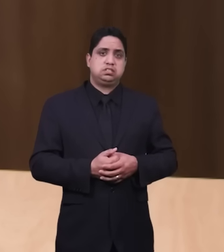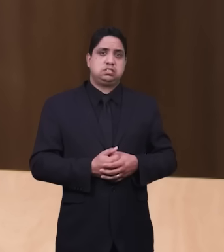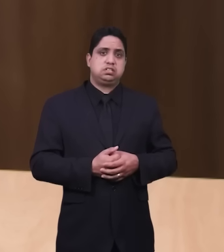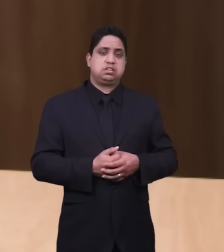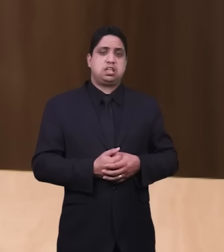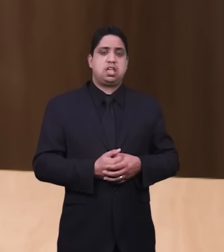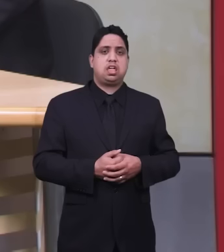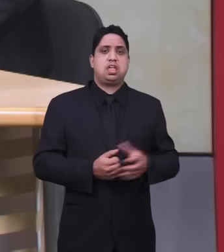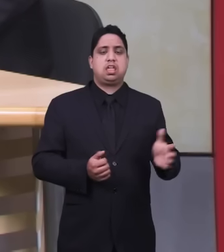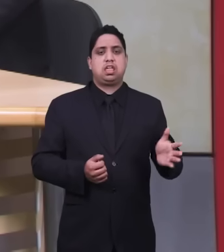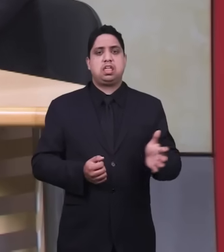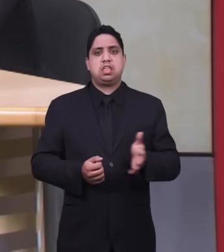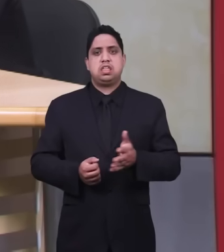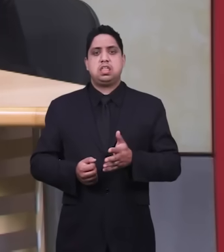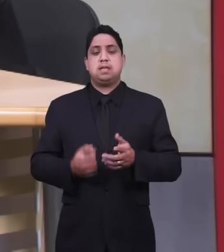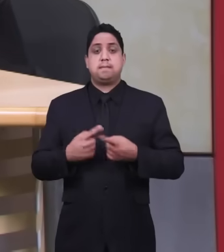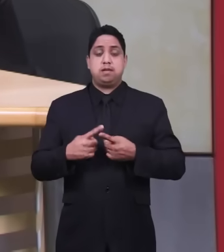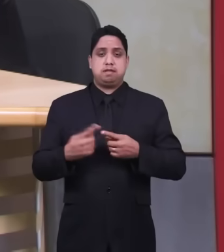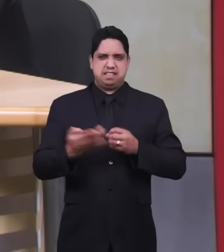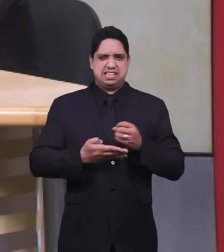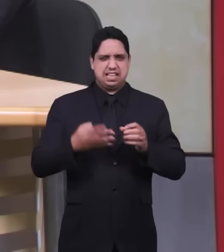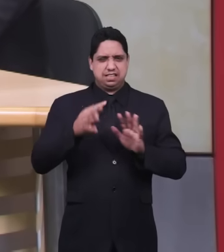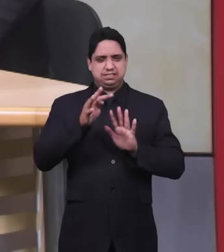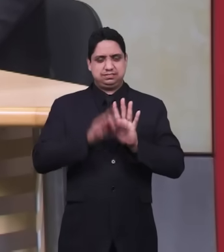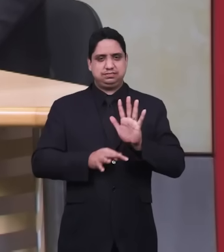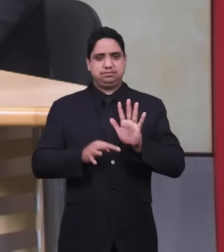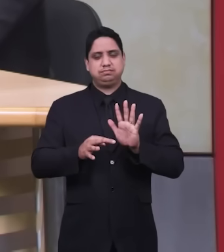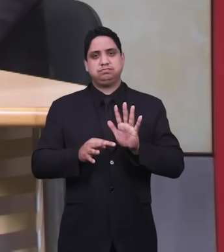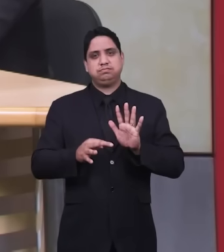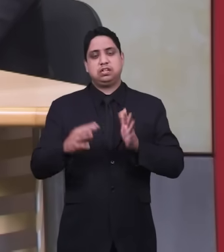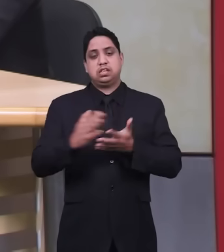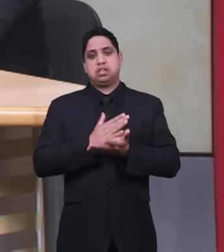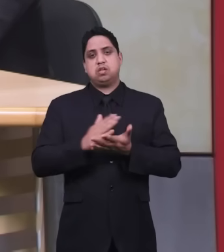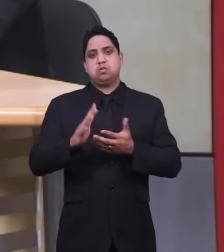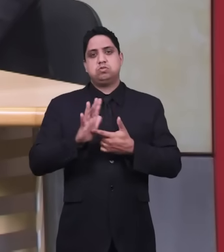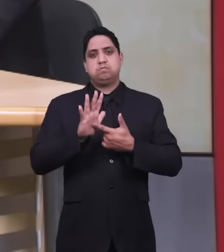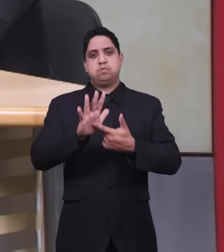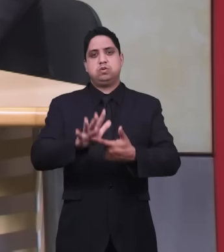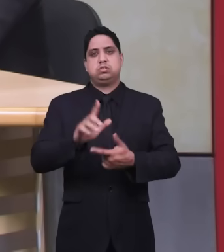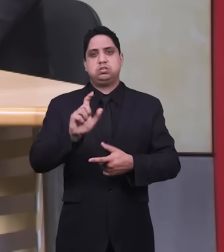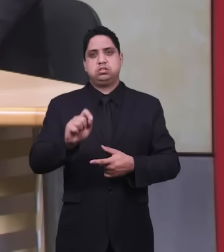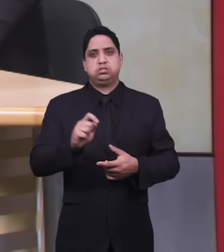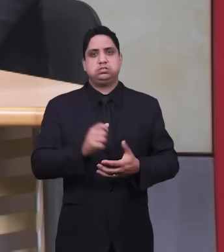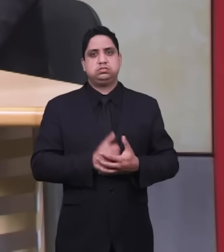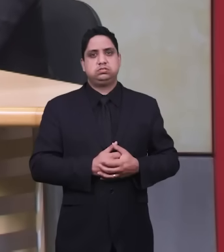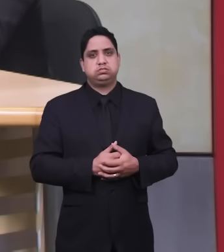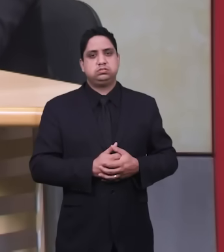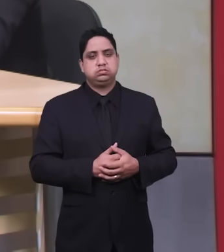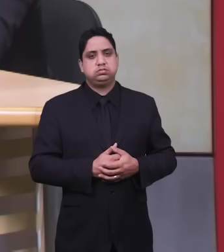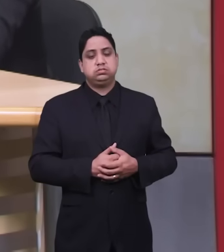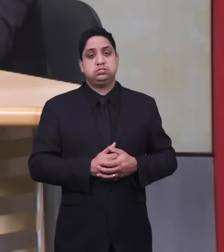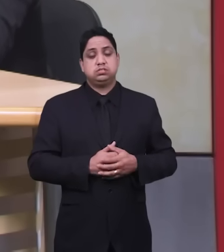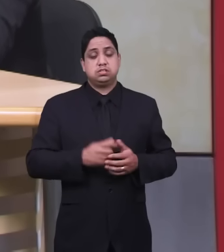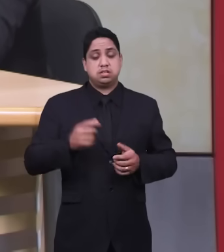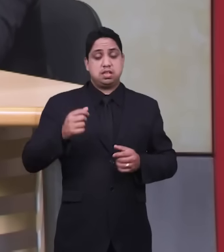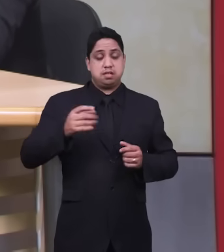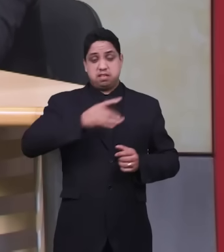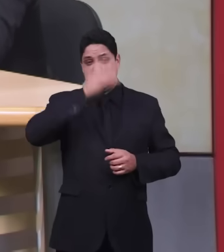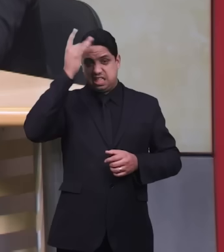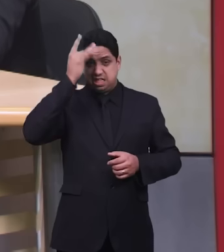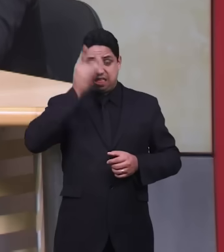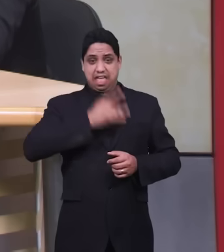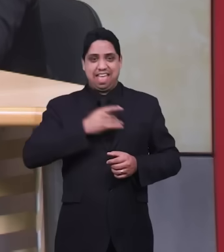E uma coisa interessante, Amadeu. Que é baseado nesse texto, alguns dizem que só é baseado com o Espírito Santo quem fala a língua estranha.